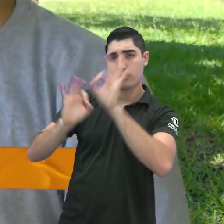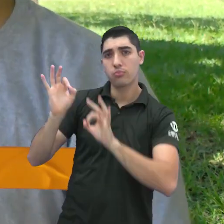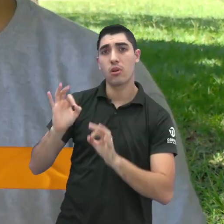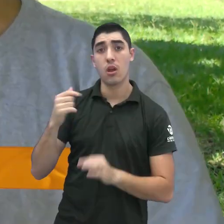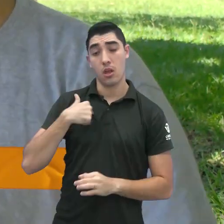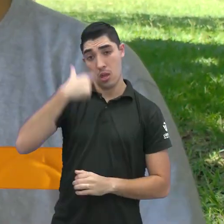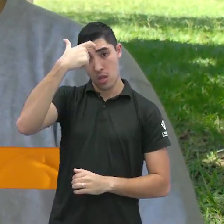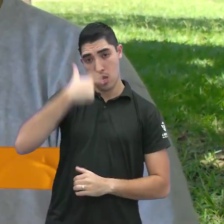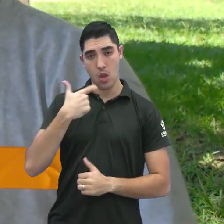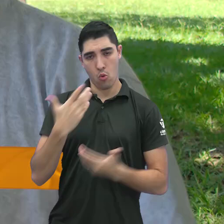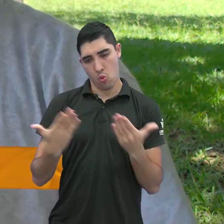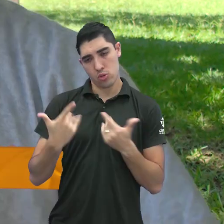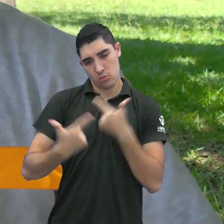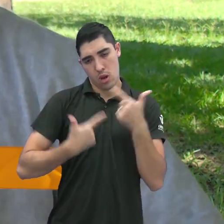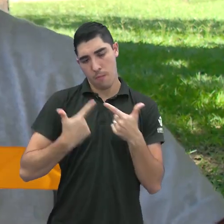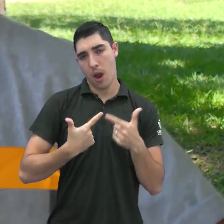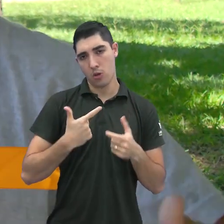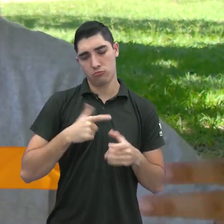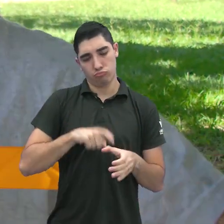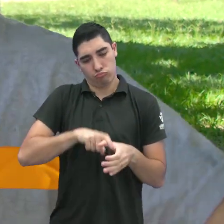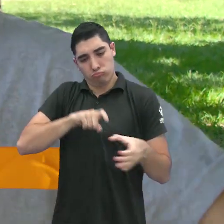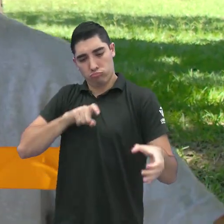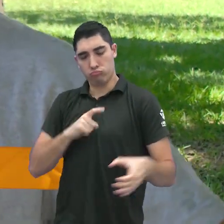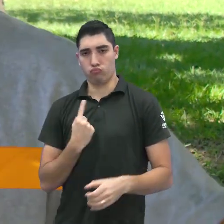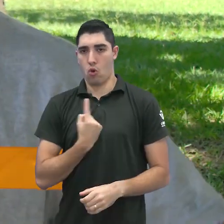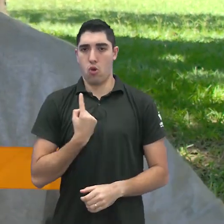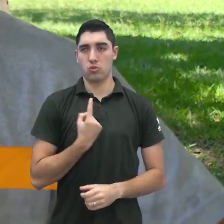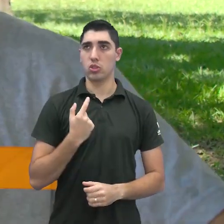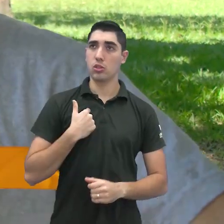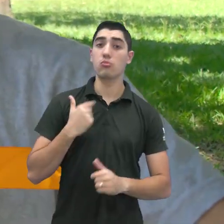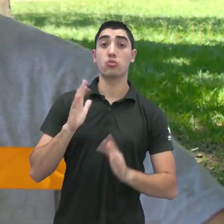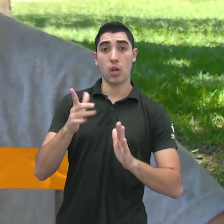trabalho somente para mim. Também já tive contato